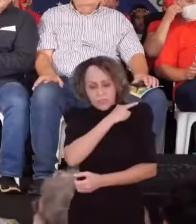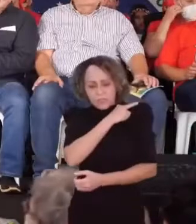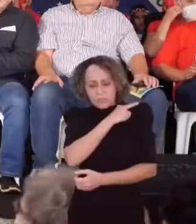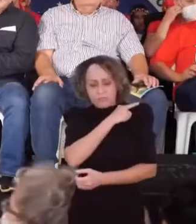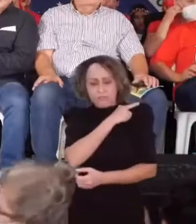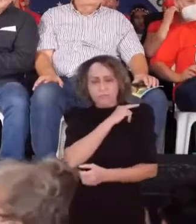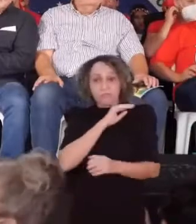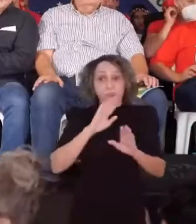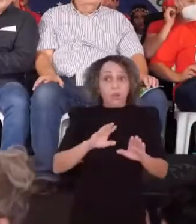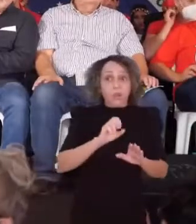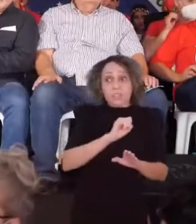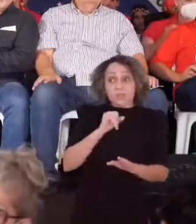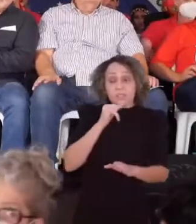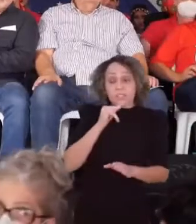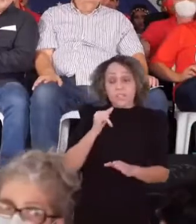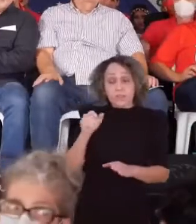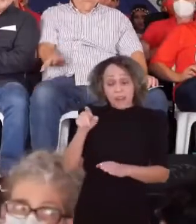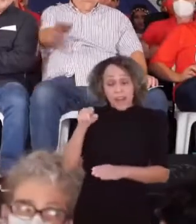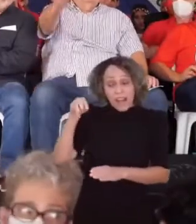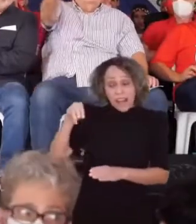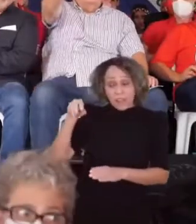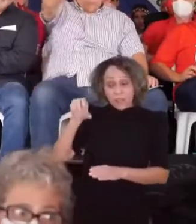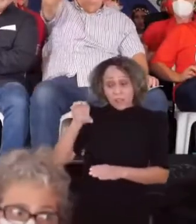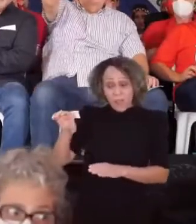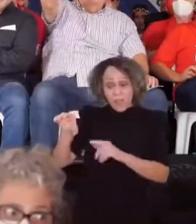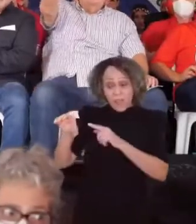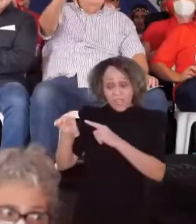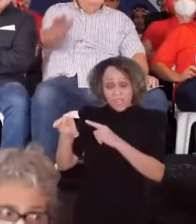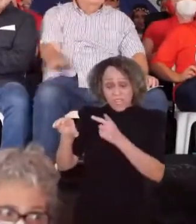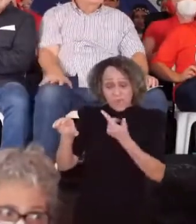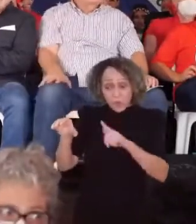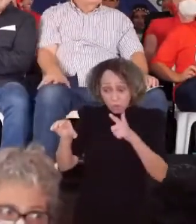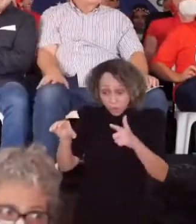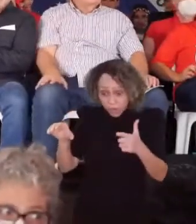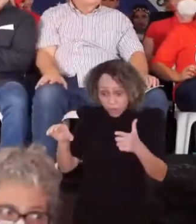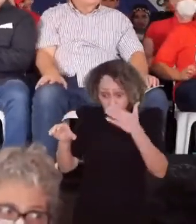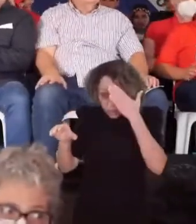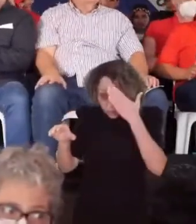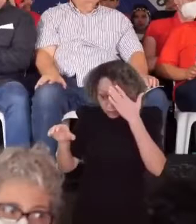que podem ensinar o MEC a fazer a política de educação.